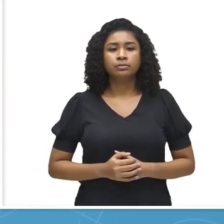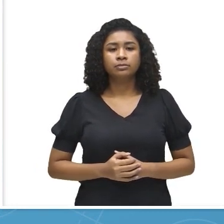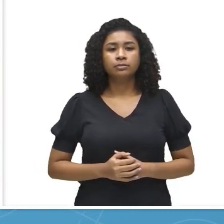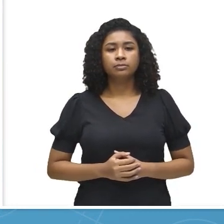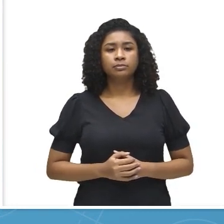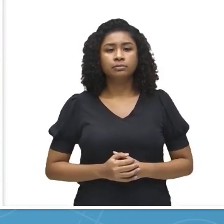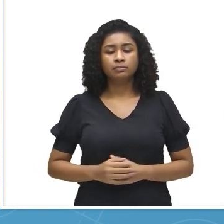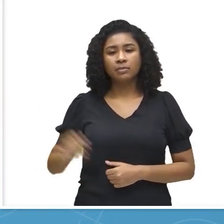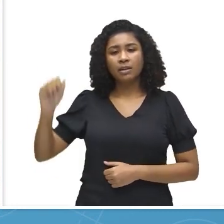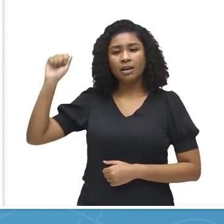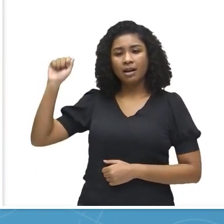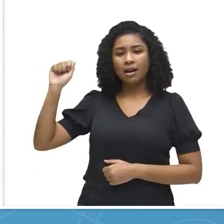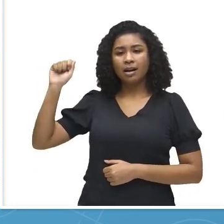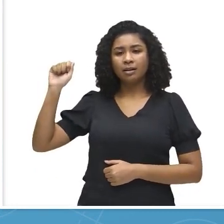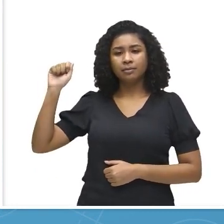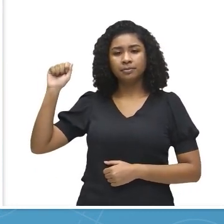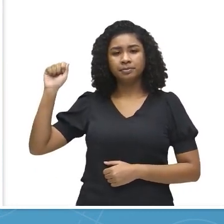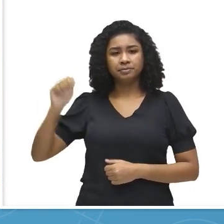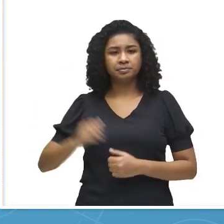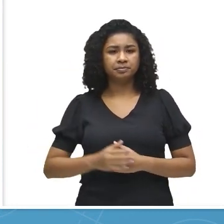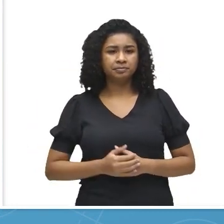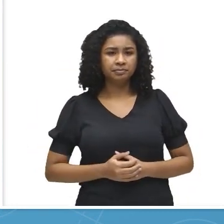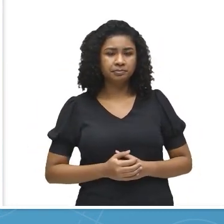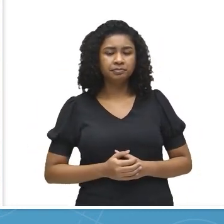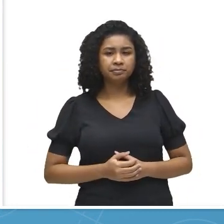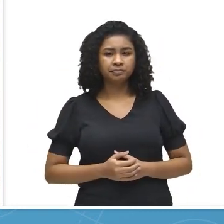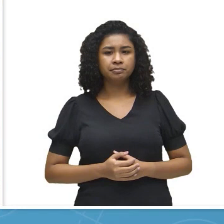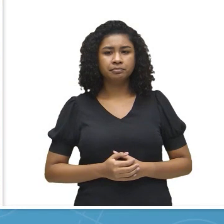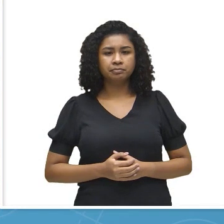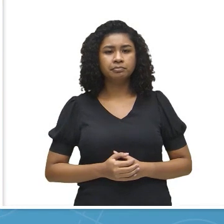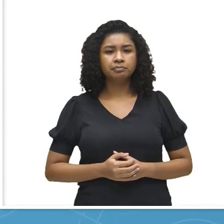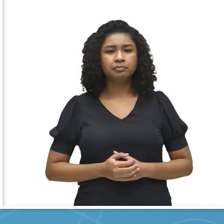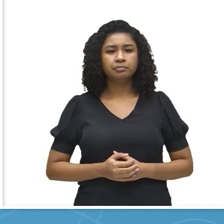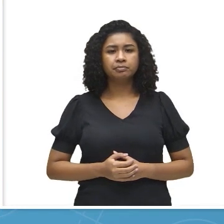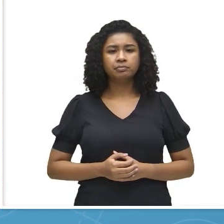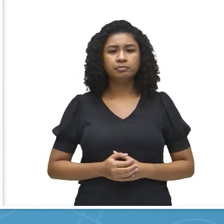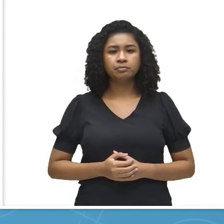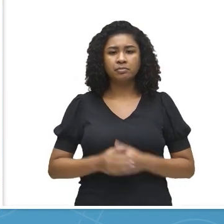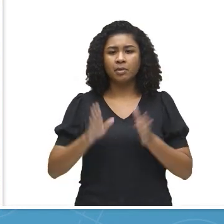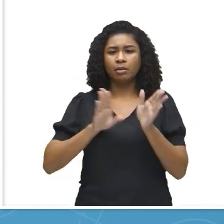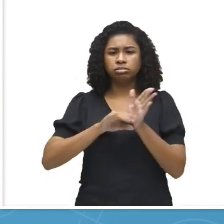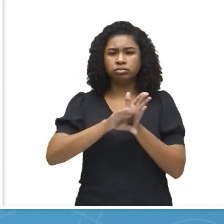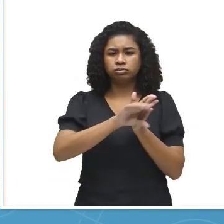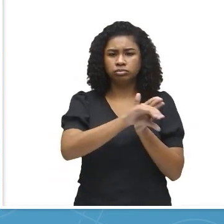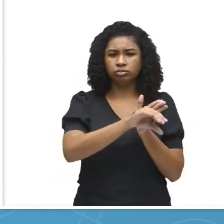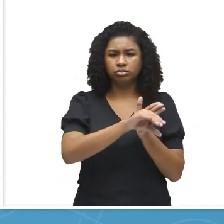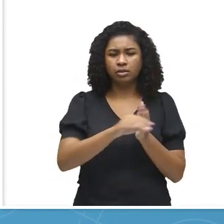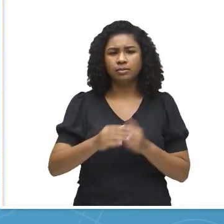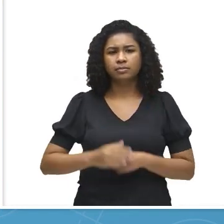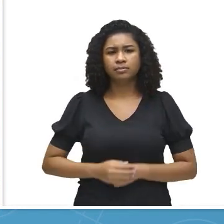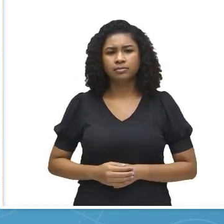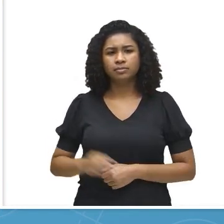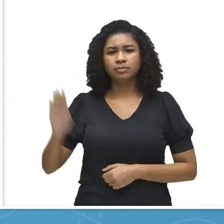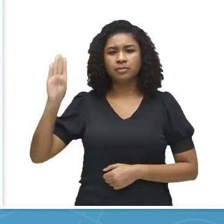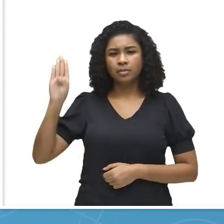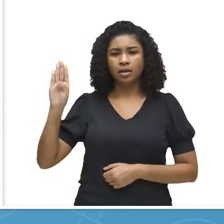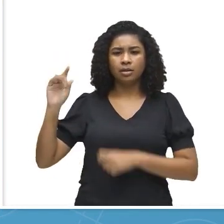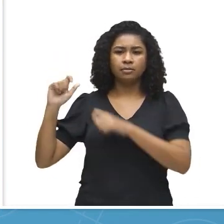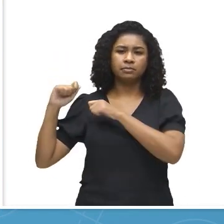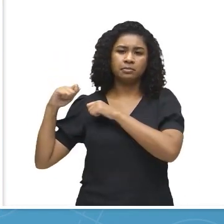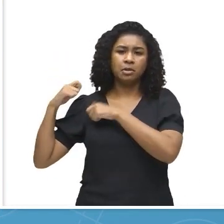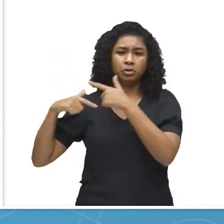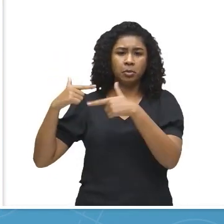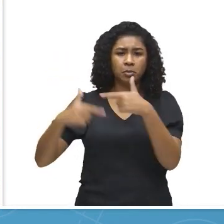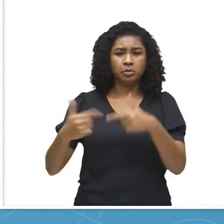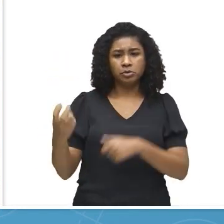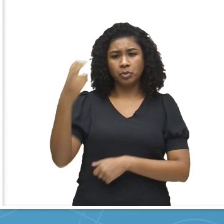A letra A diz que essa corrente cientificista seria a microbiologia. A letra B diz que foi a